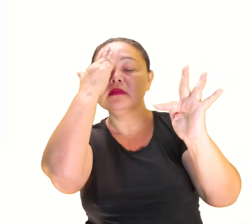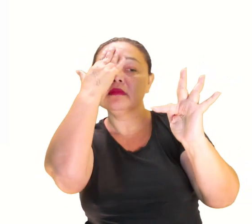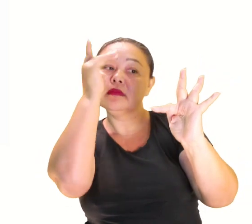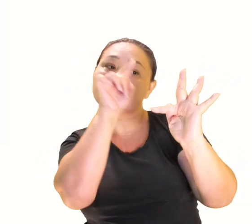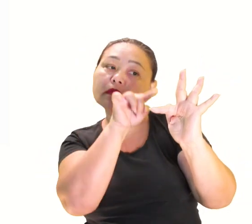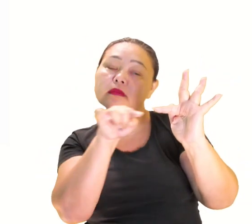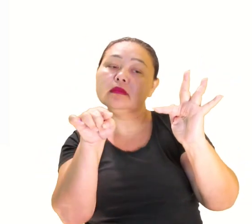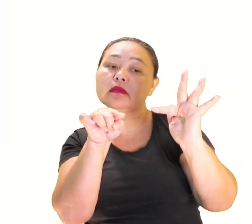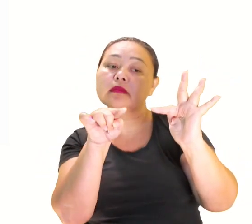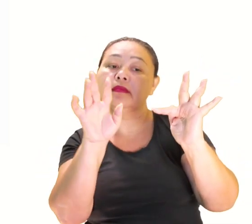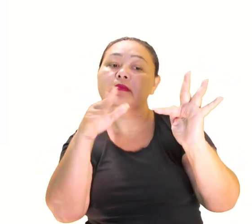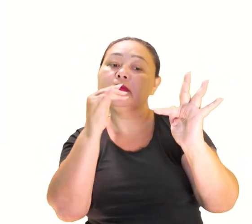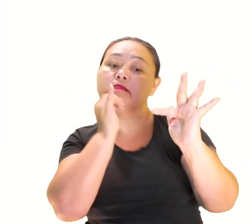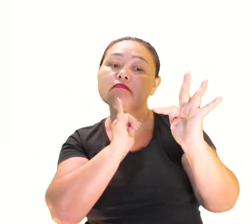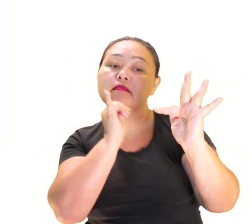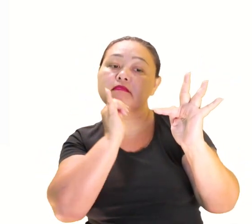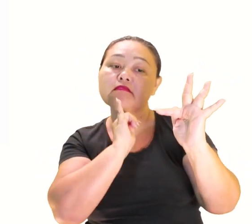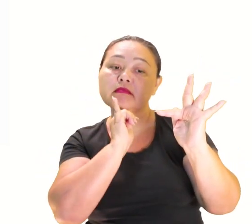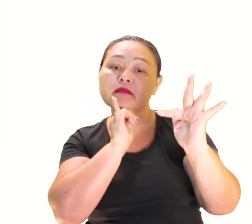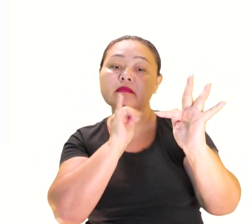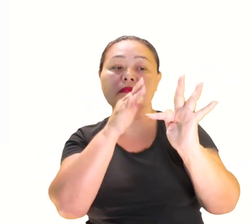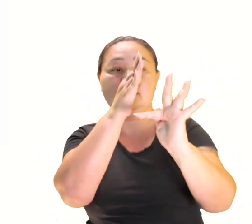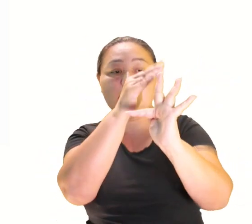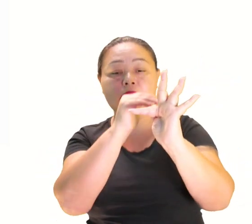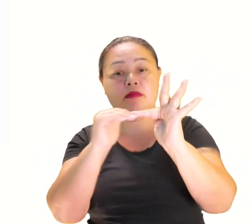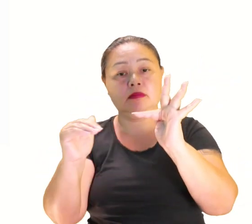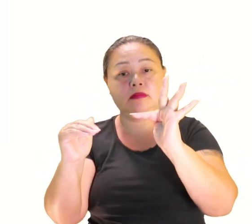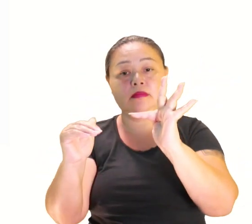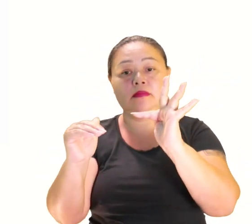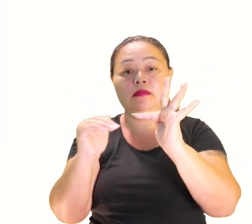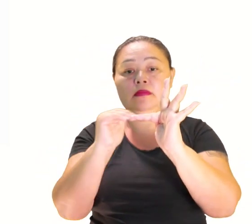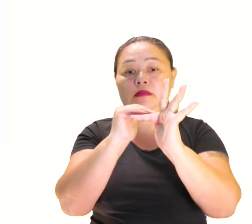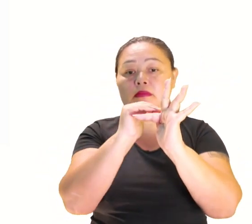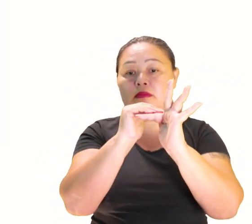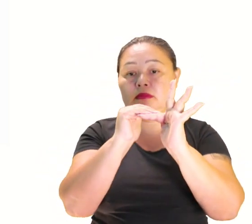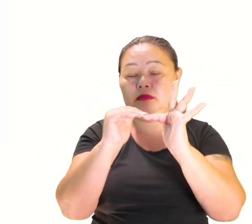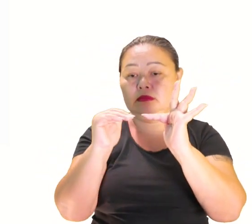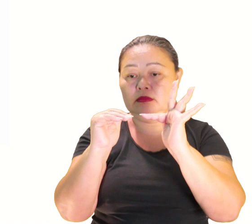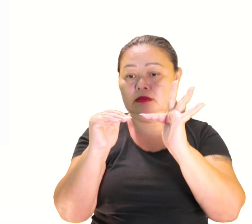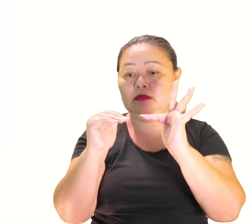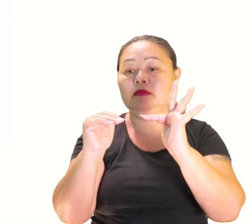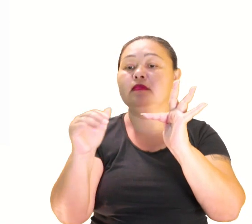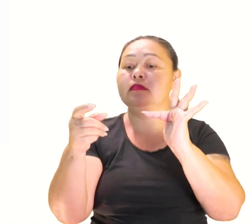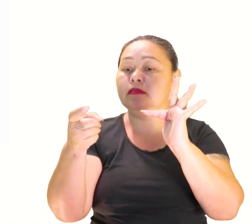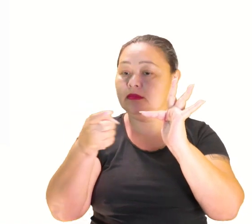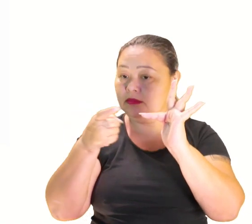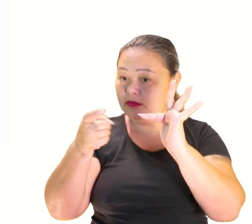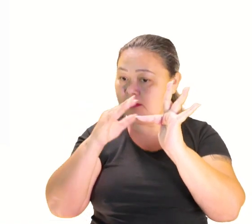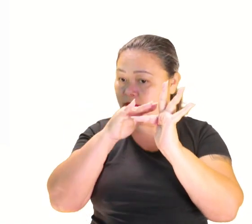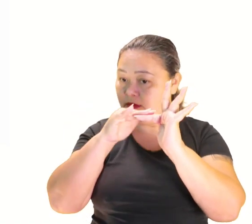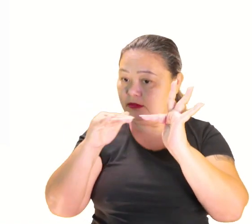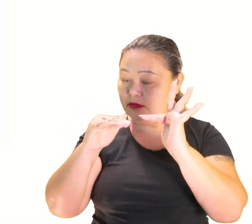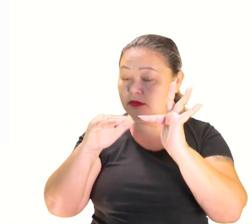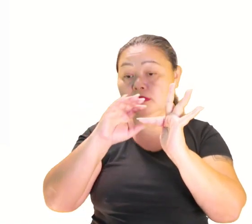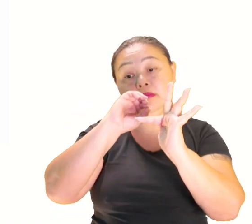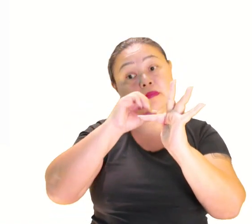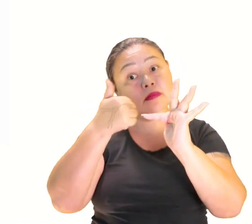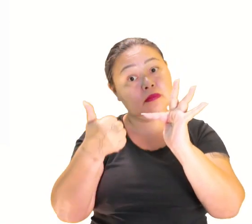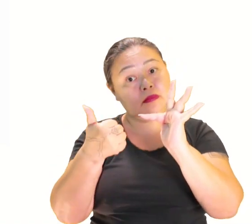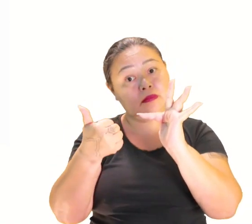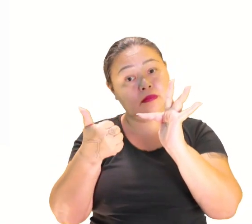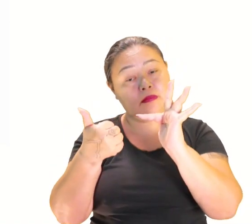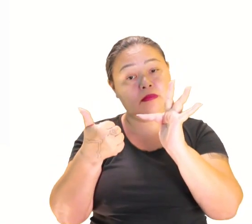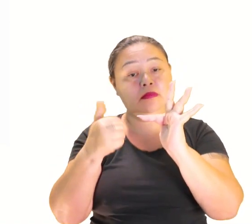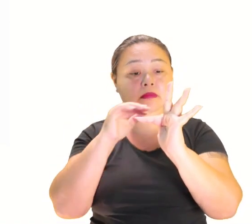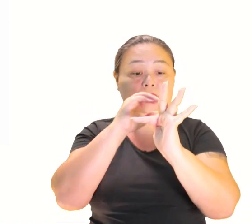sabemos. Por exemplo, o gráfico ele passa no ponto, no eixo das abscissas, 1 e 0. Ah, sim,